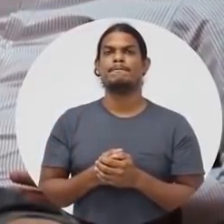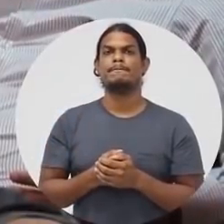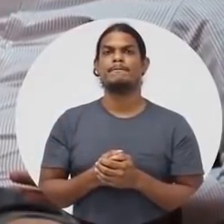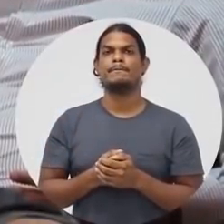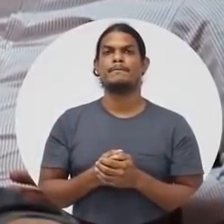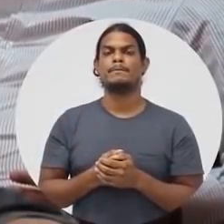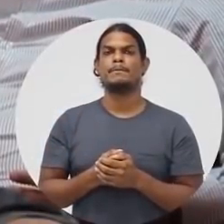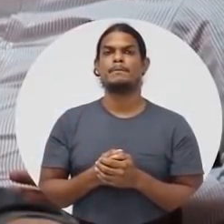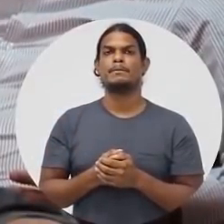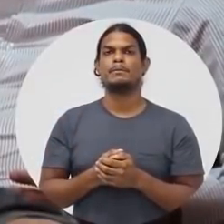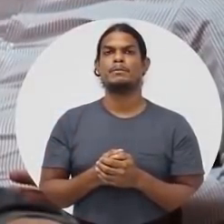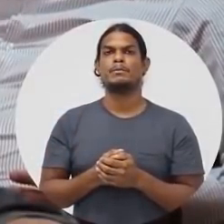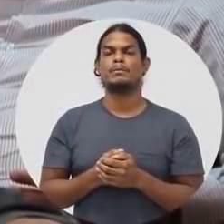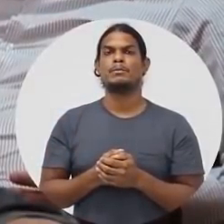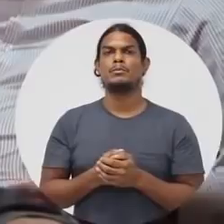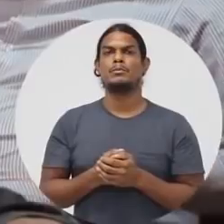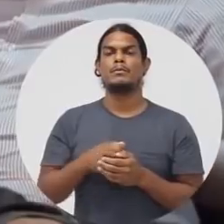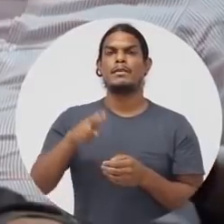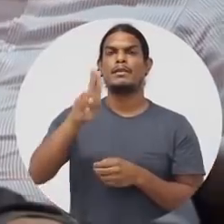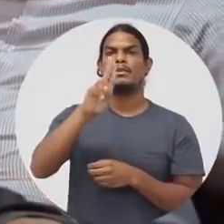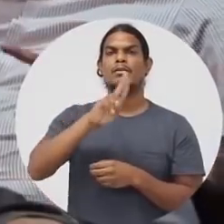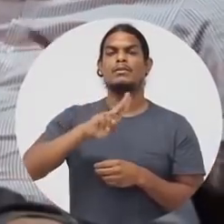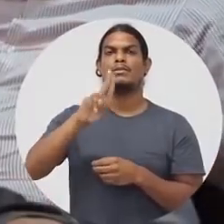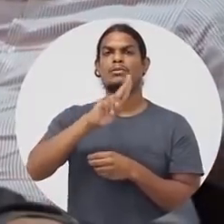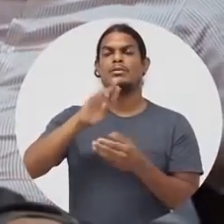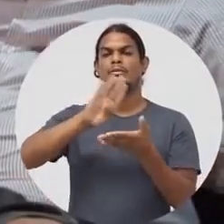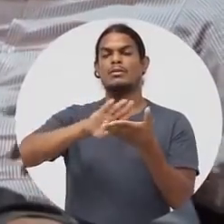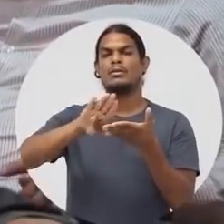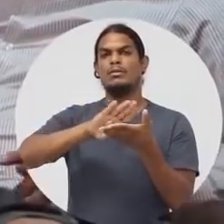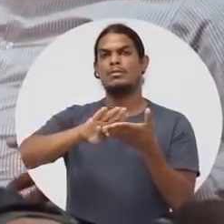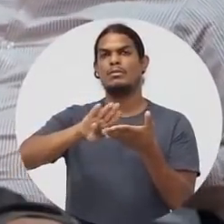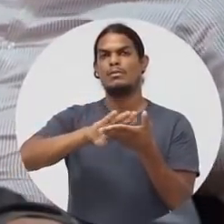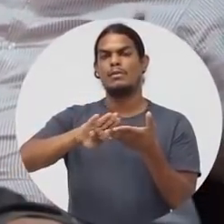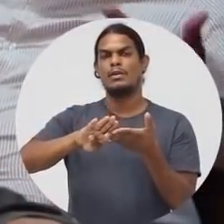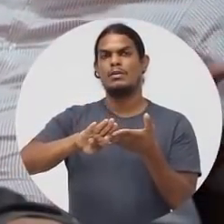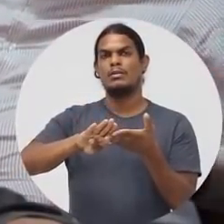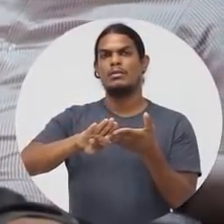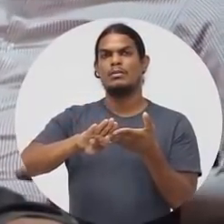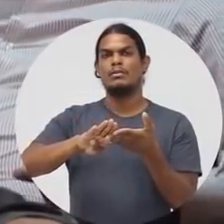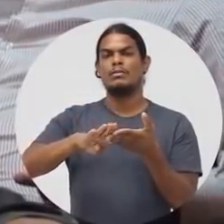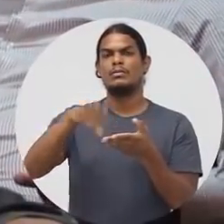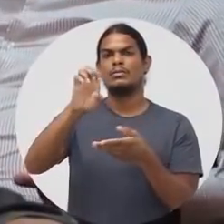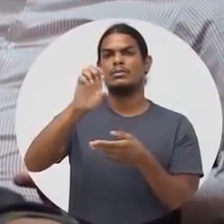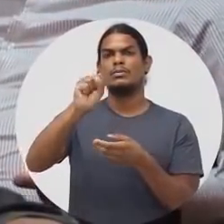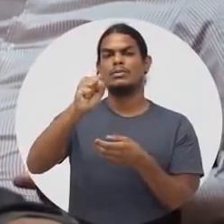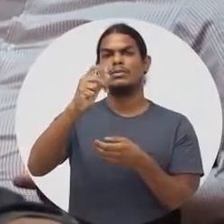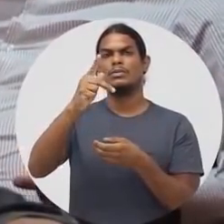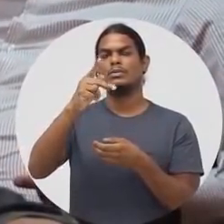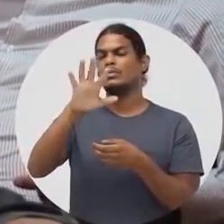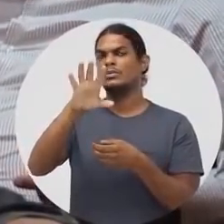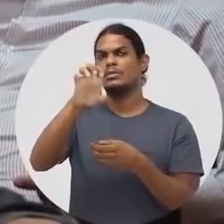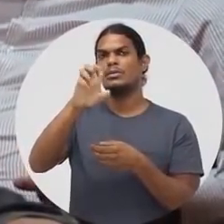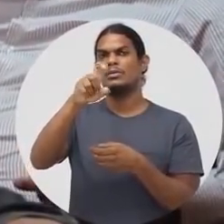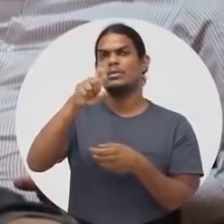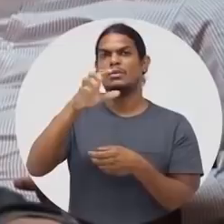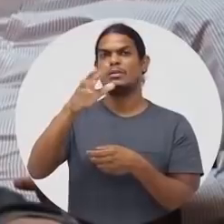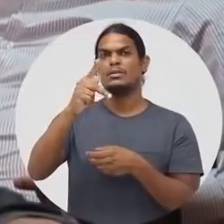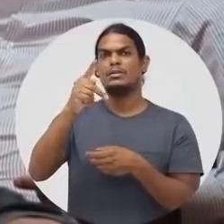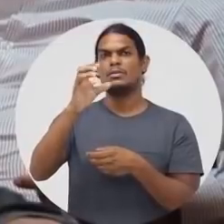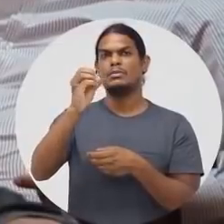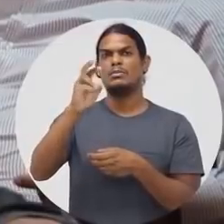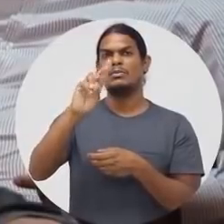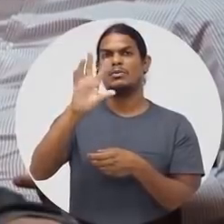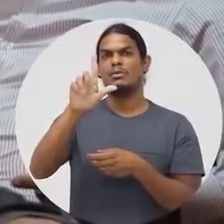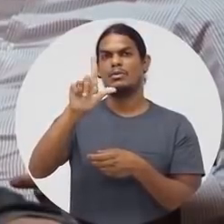através de transferência internacional bancária entre os bancos, tá? Do exportador e do importador, tá certo?